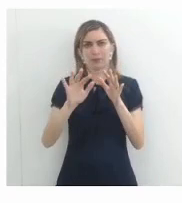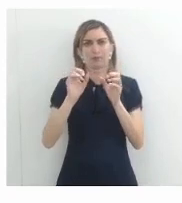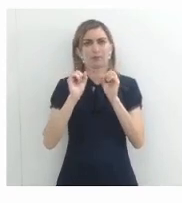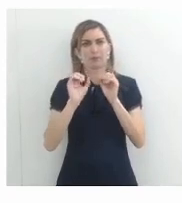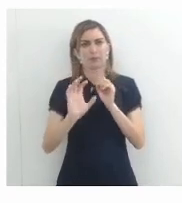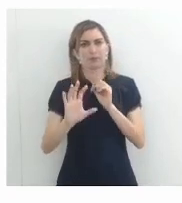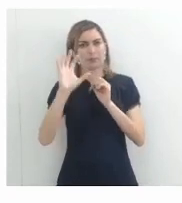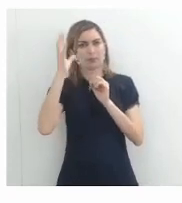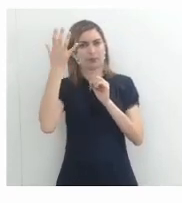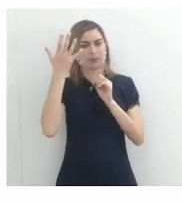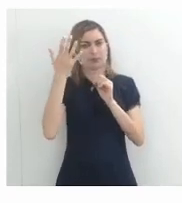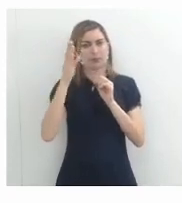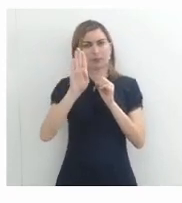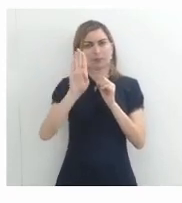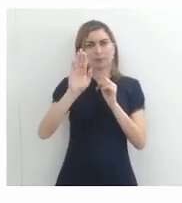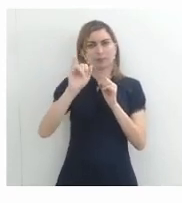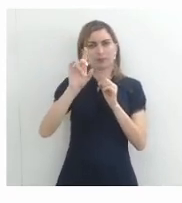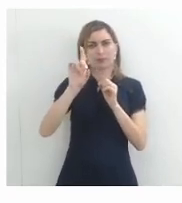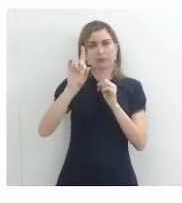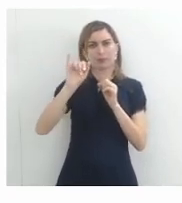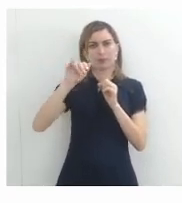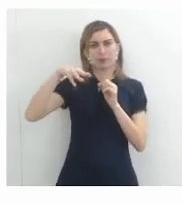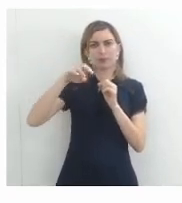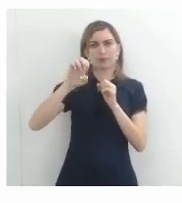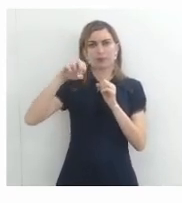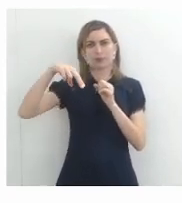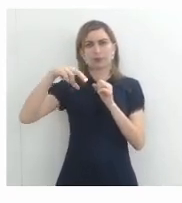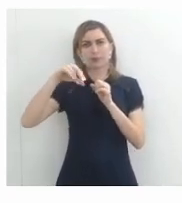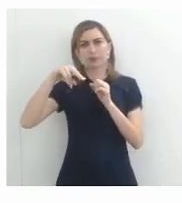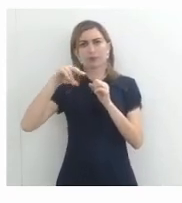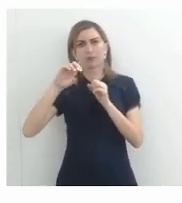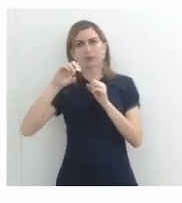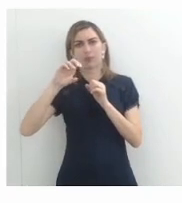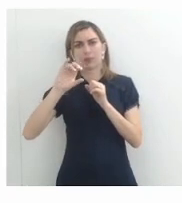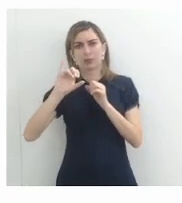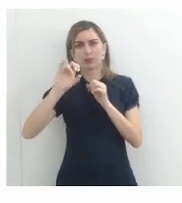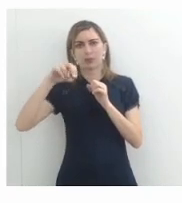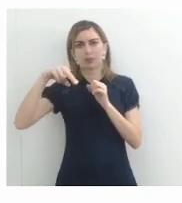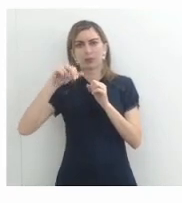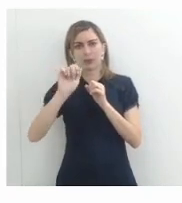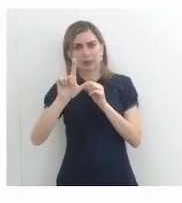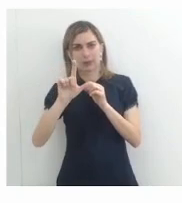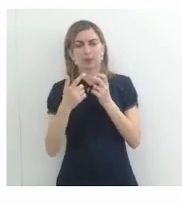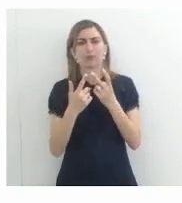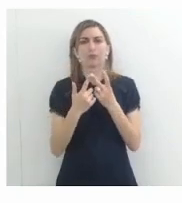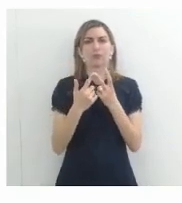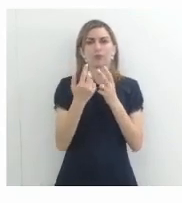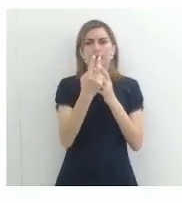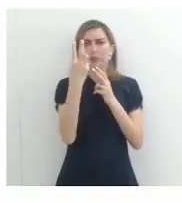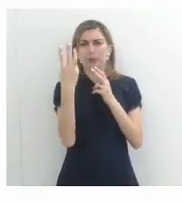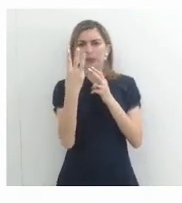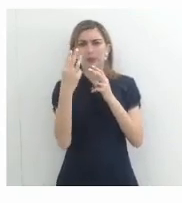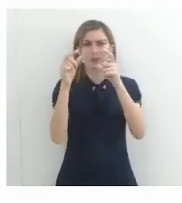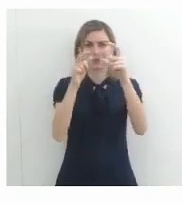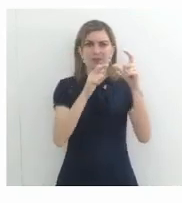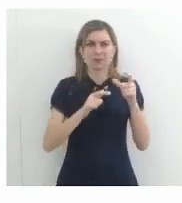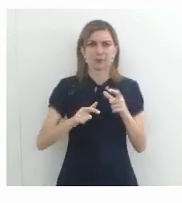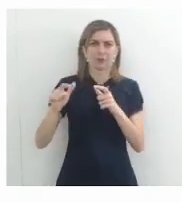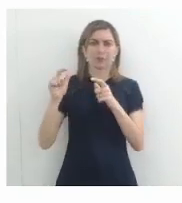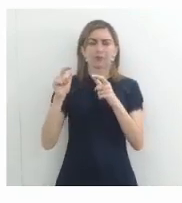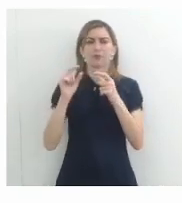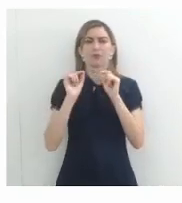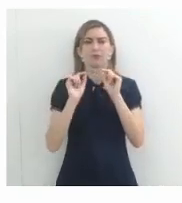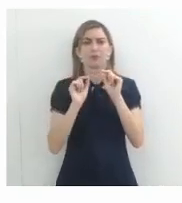de forma bidimensional ou tridimensional. As 3 dimensões do espaço tradicionais